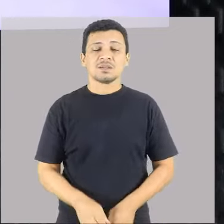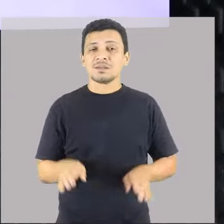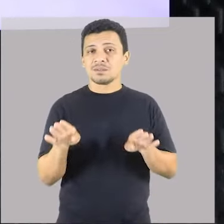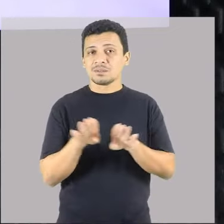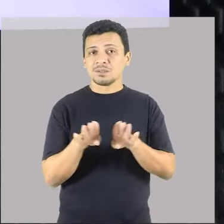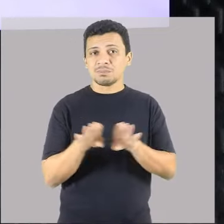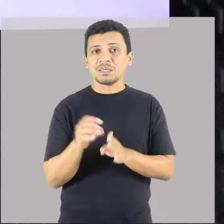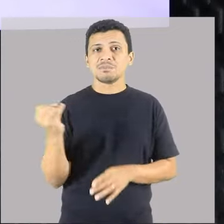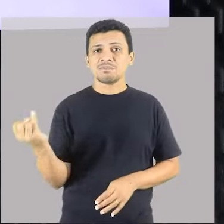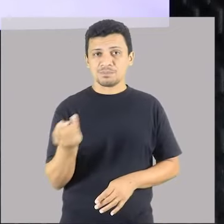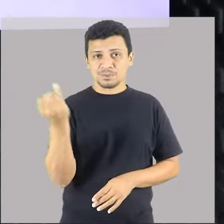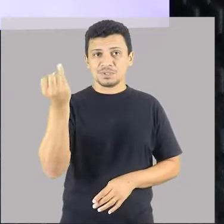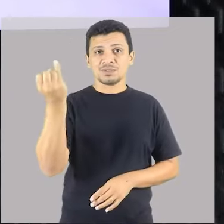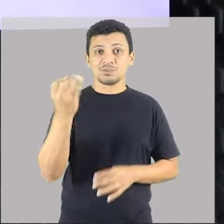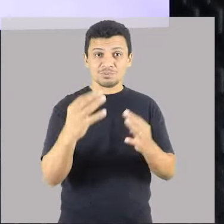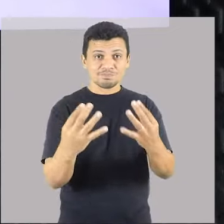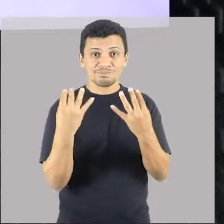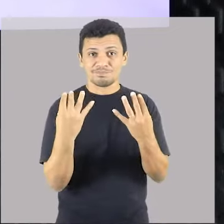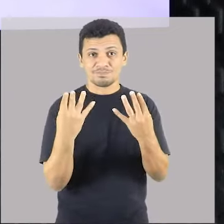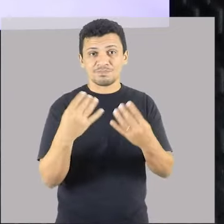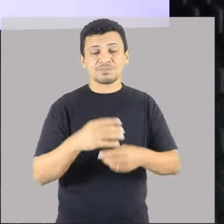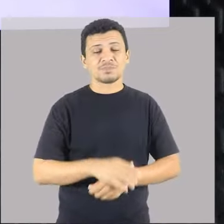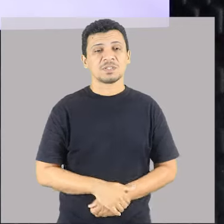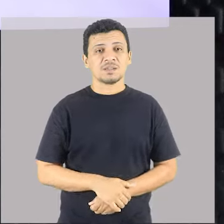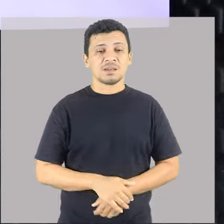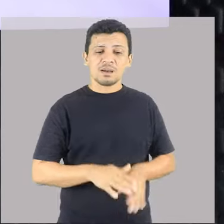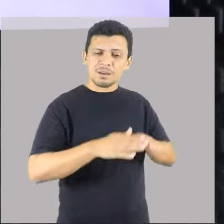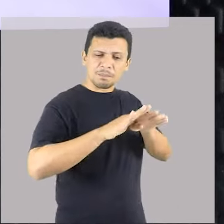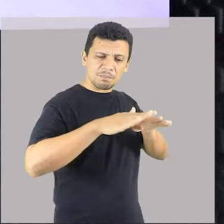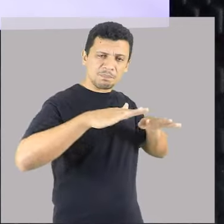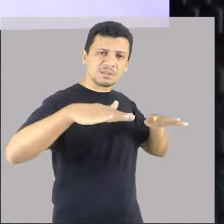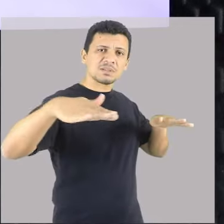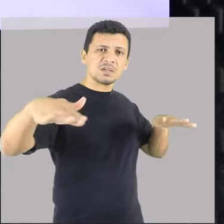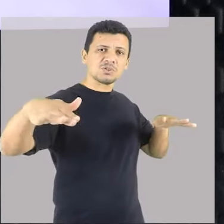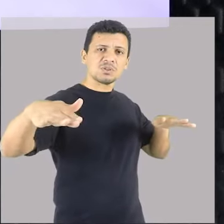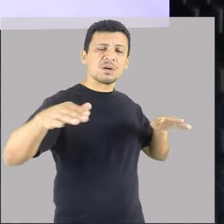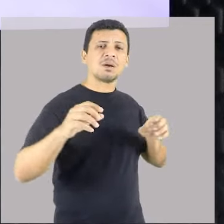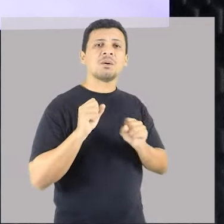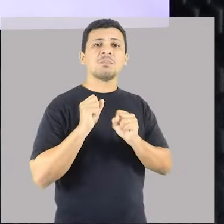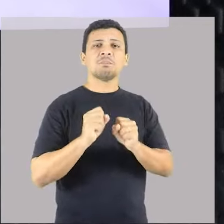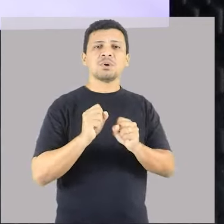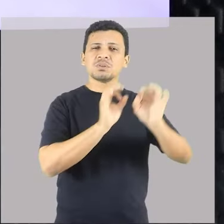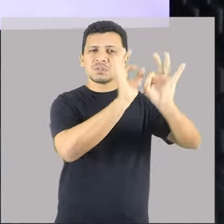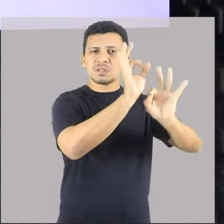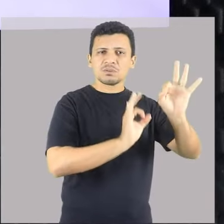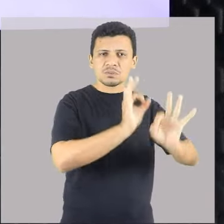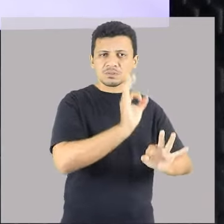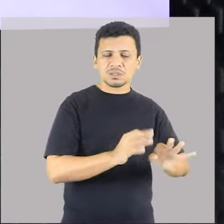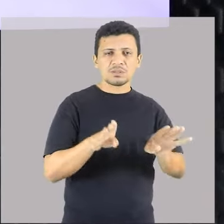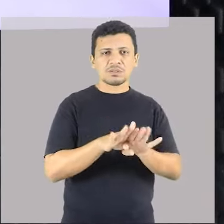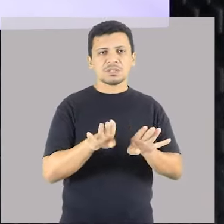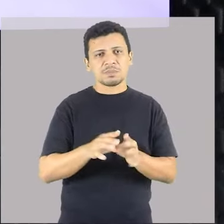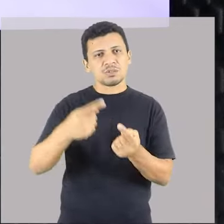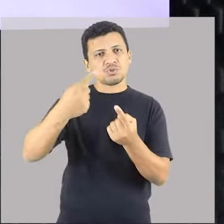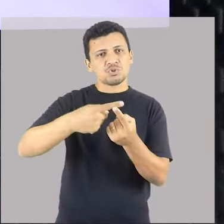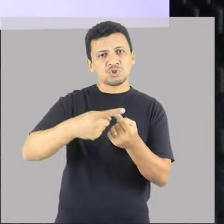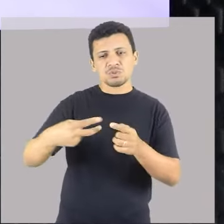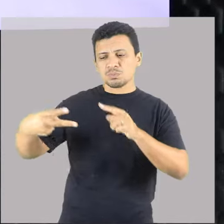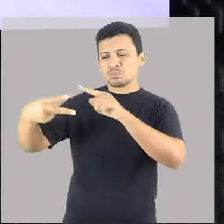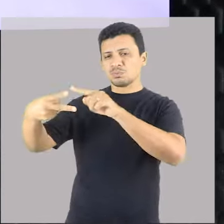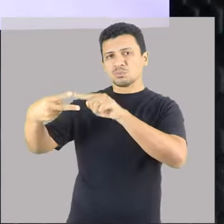importante meu estudante atent tá a paisagem pode ser configurada pode ser classificada de dois